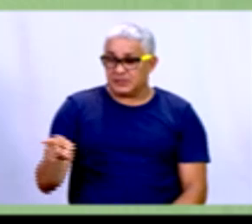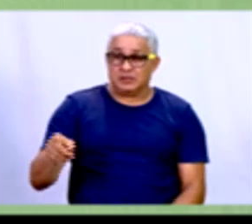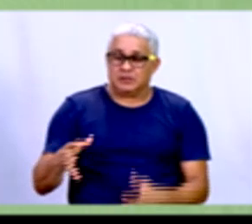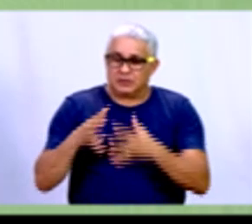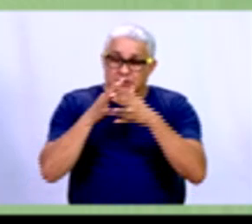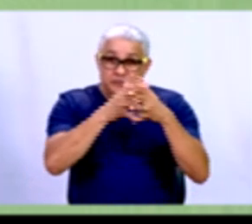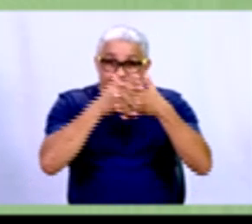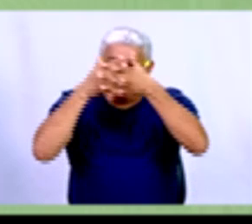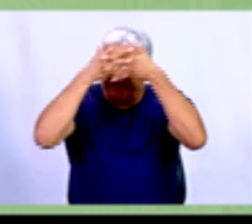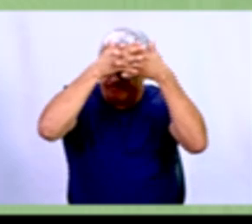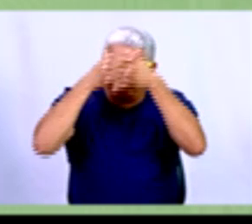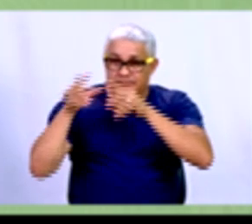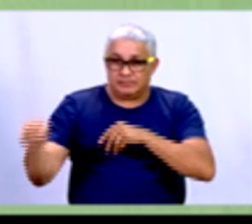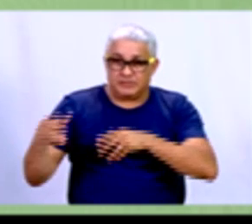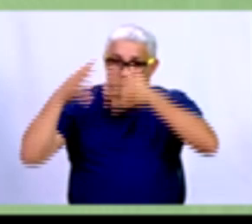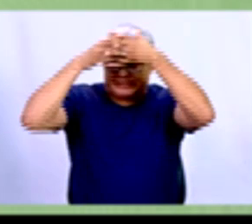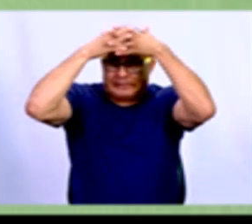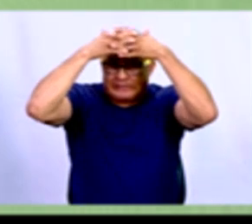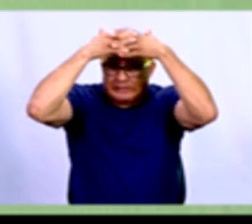confuso.